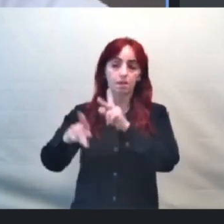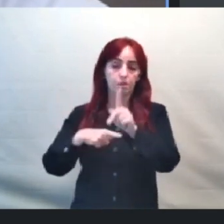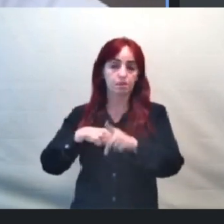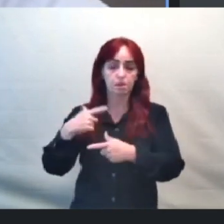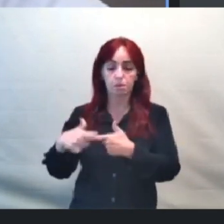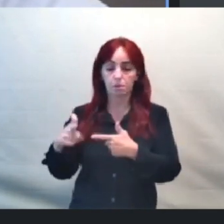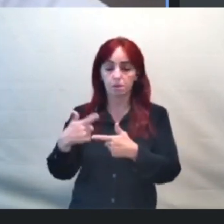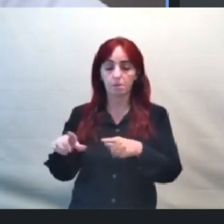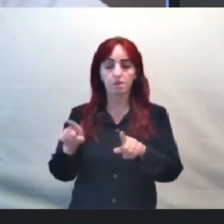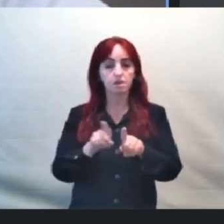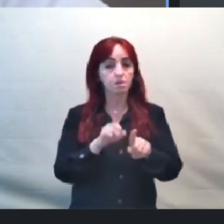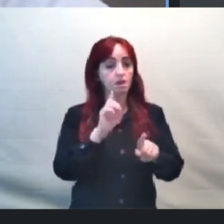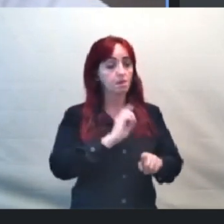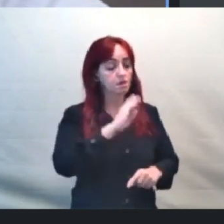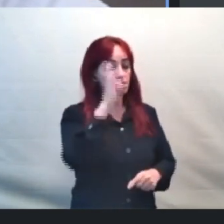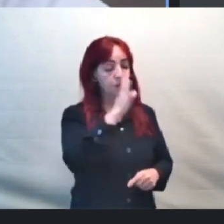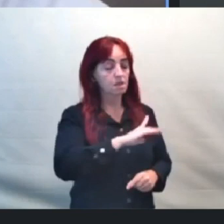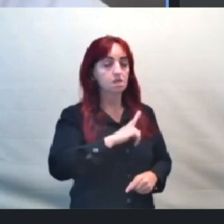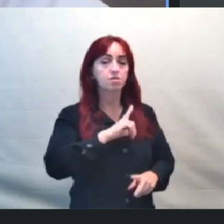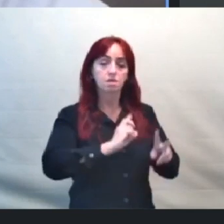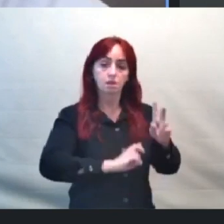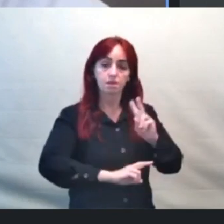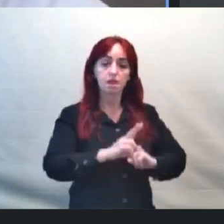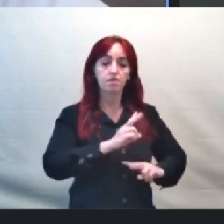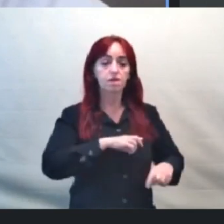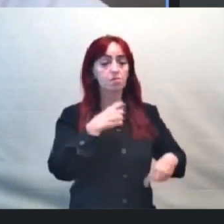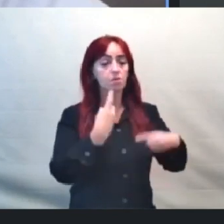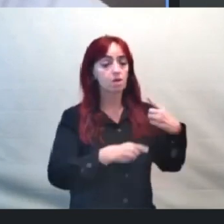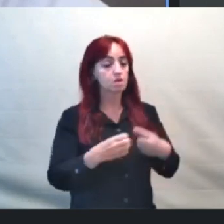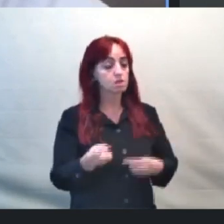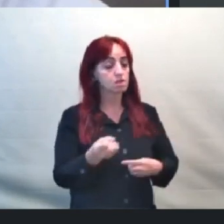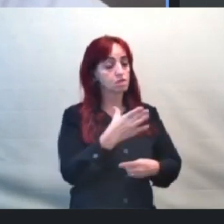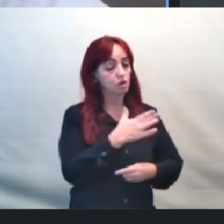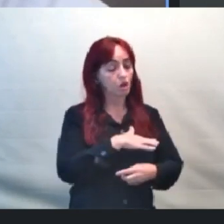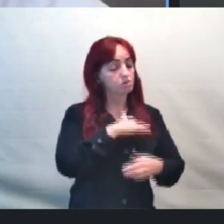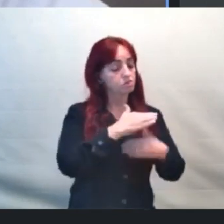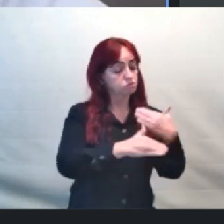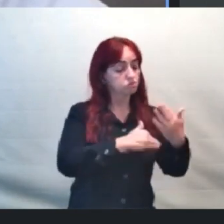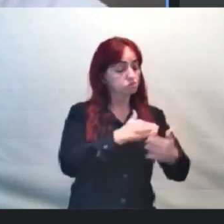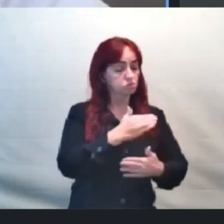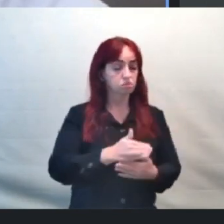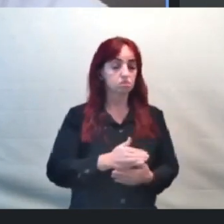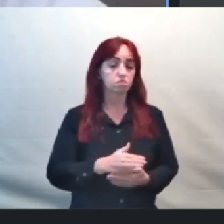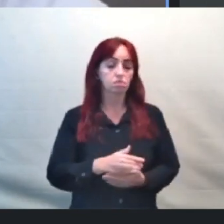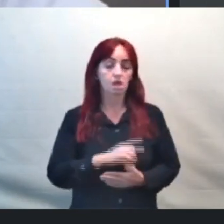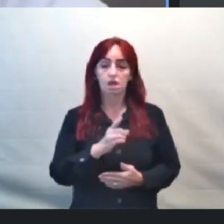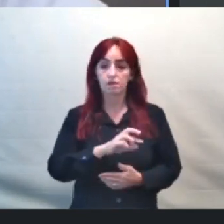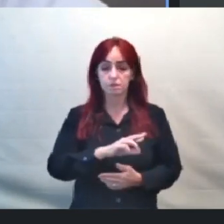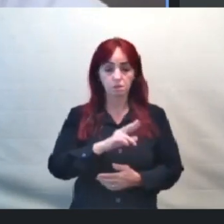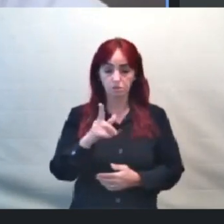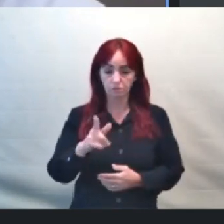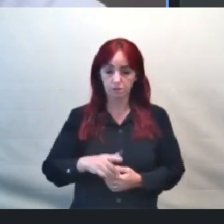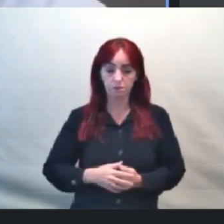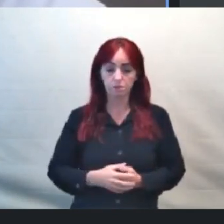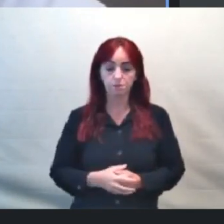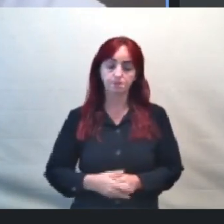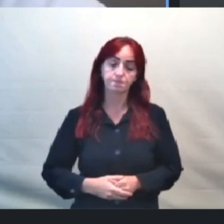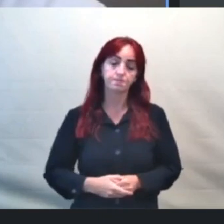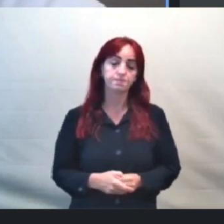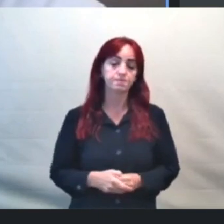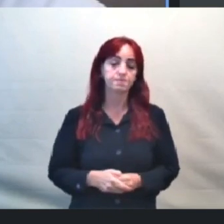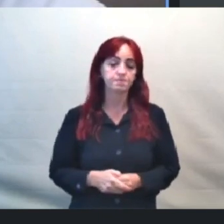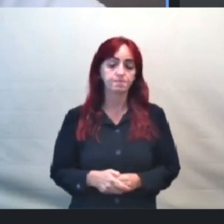públicas inovadoras e políticas públicas potentes, e não vai ser diferente em relação a essa grande questão social que se apresenta hoje para a cidade.